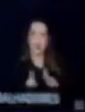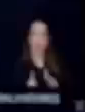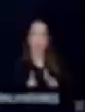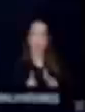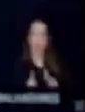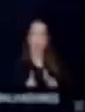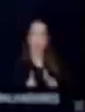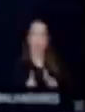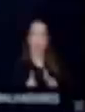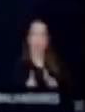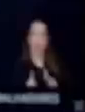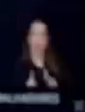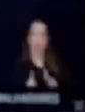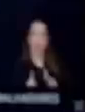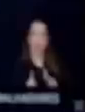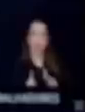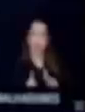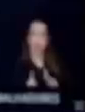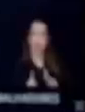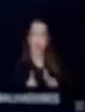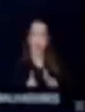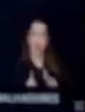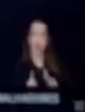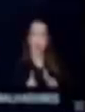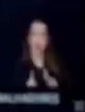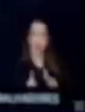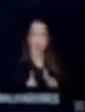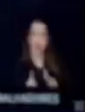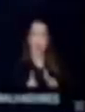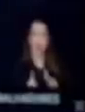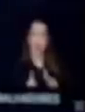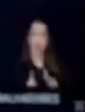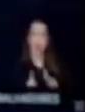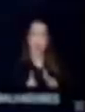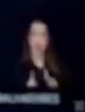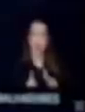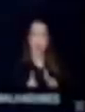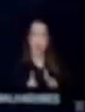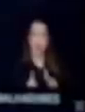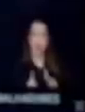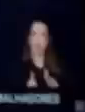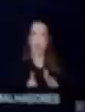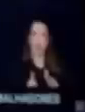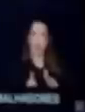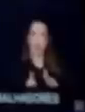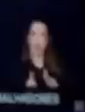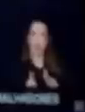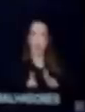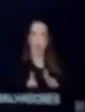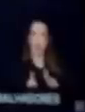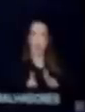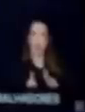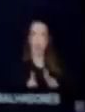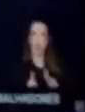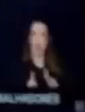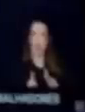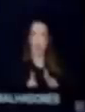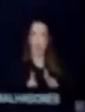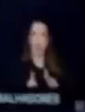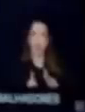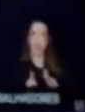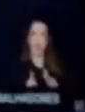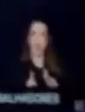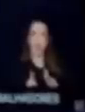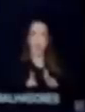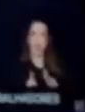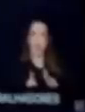por 4 mandatos? Como é que está o salário do povo do Brasil? Como é que está o Brasil? As pessoas